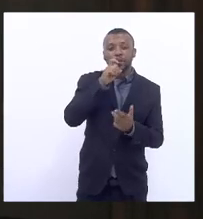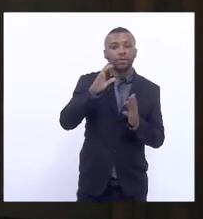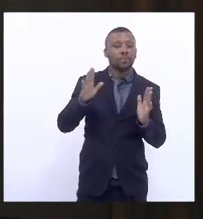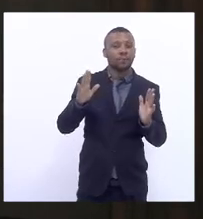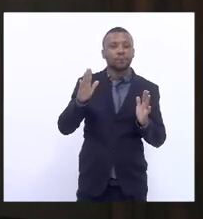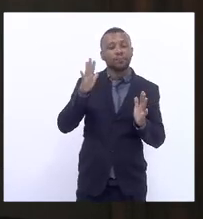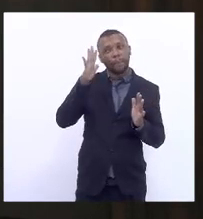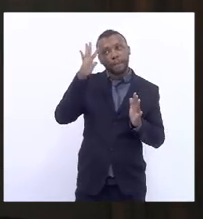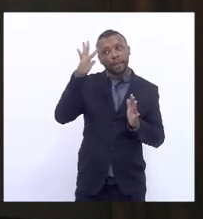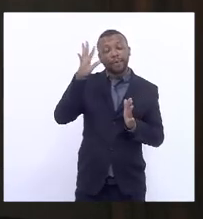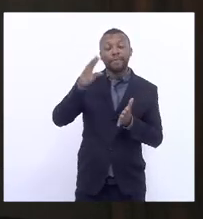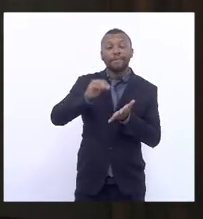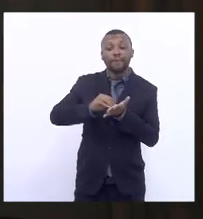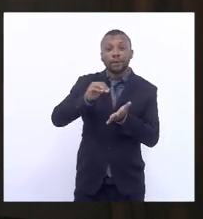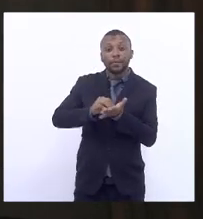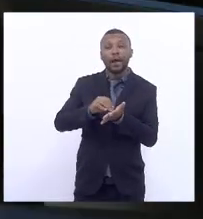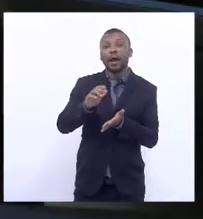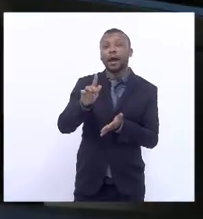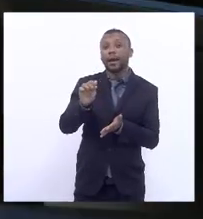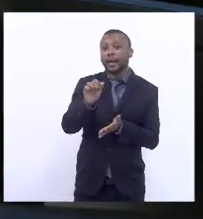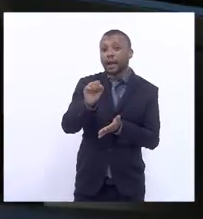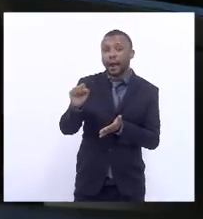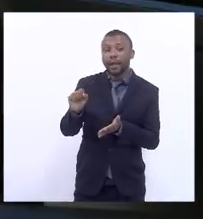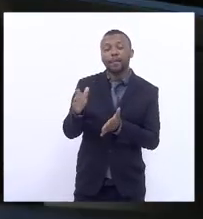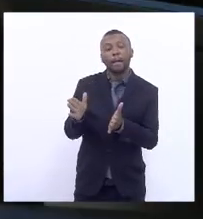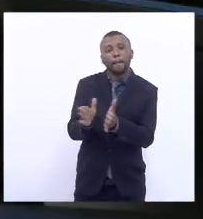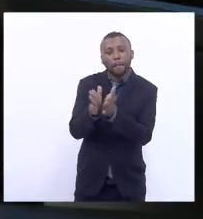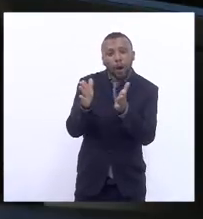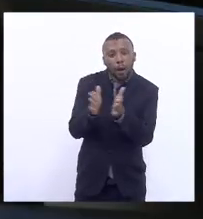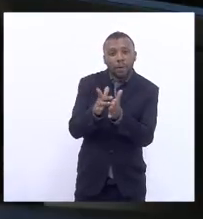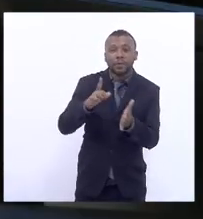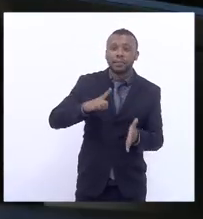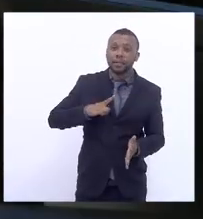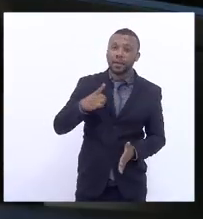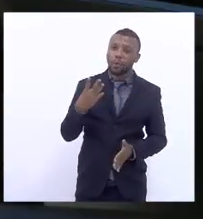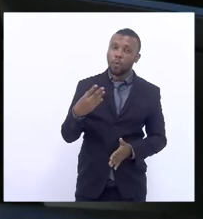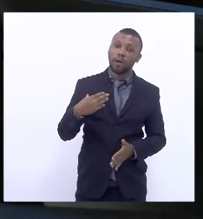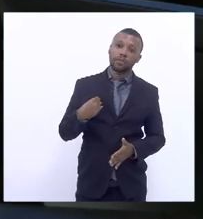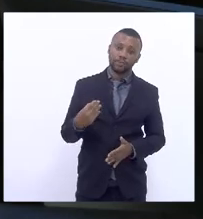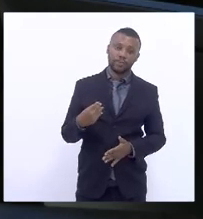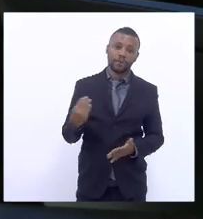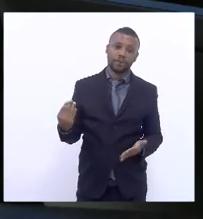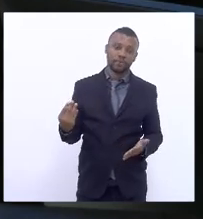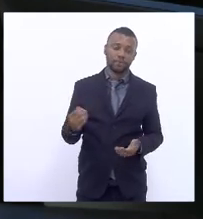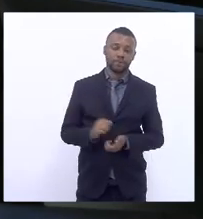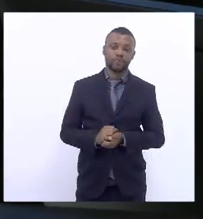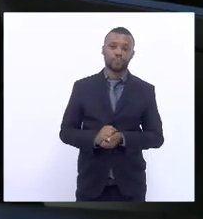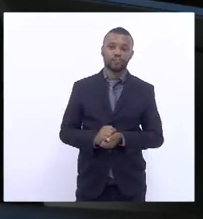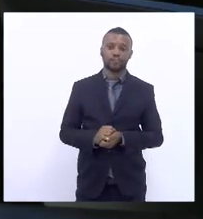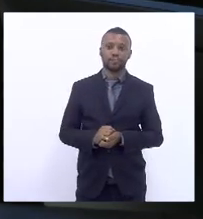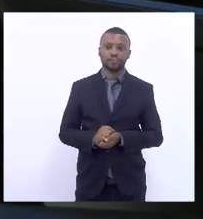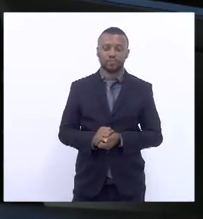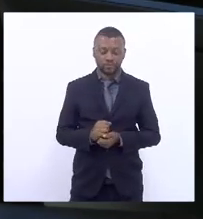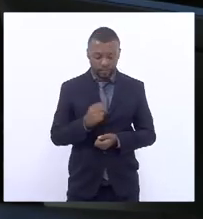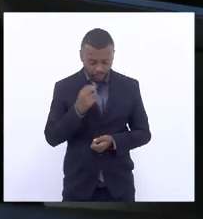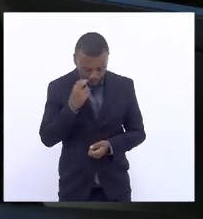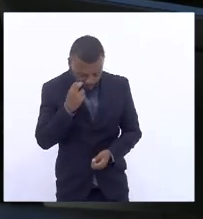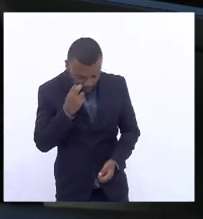que vai faltar gás para a pobrezinha que tem 4 filhos. Não vem pessoas, não vem rostros.